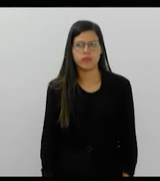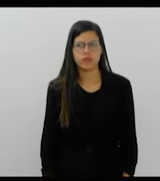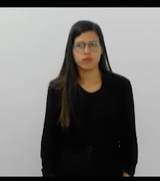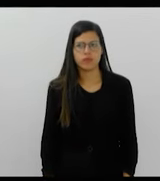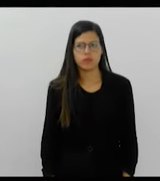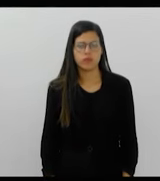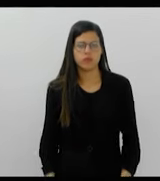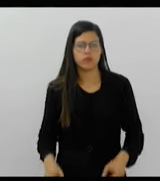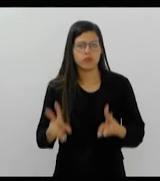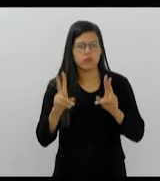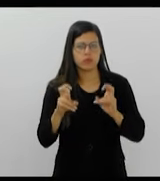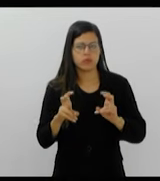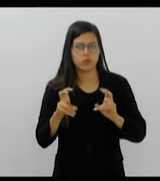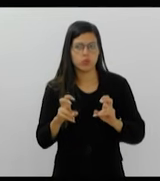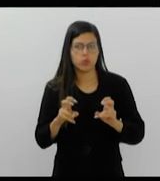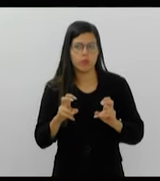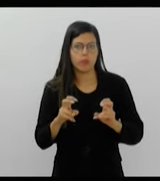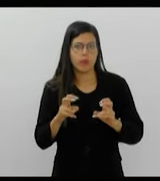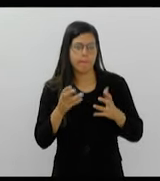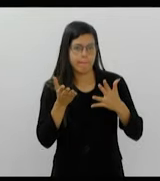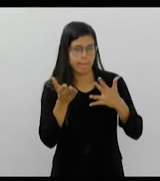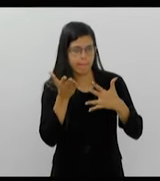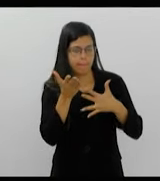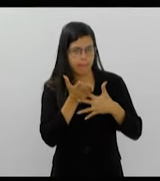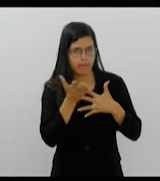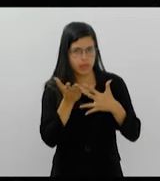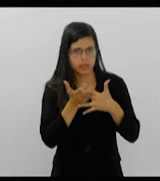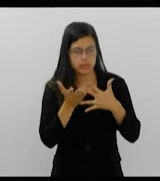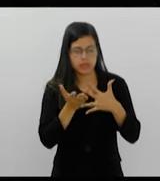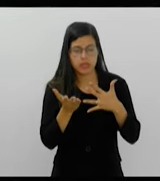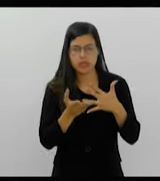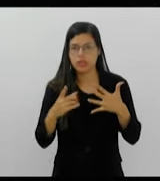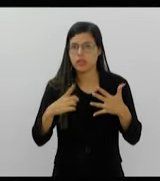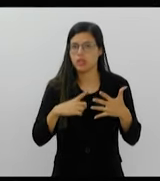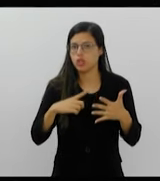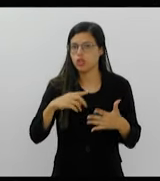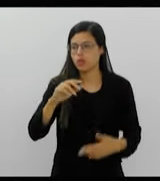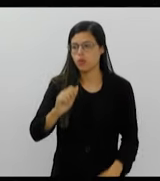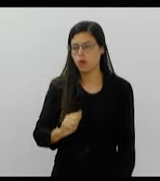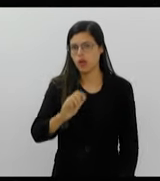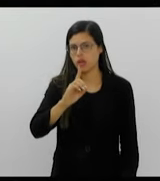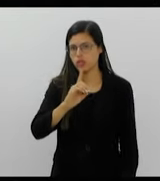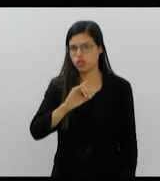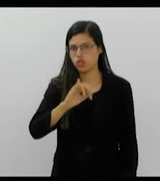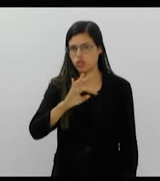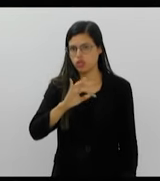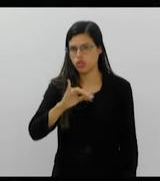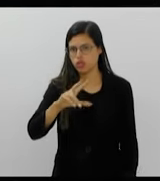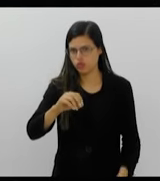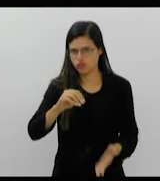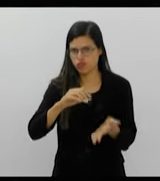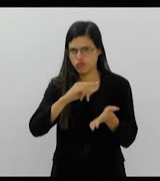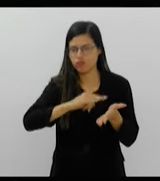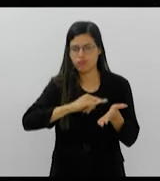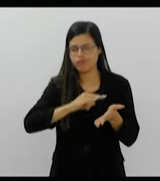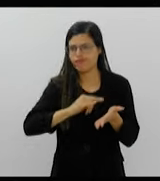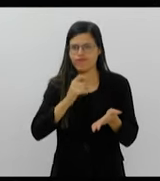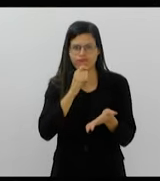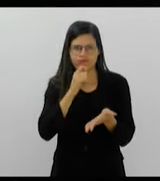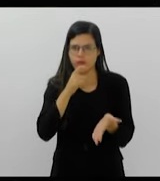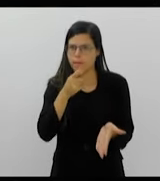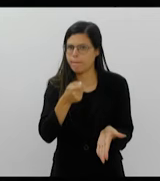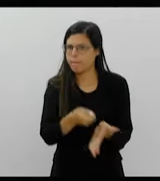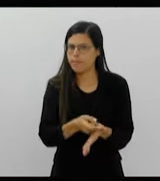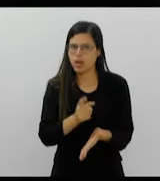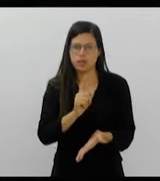a atualizações de parcelas previstas no aditivo que ainda não foram quitadas. E a concessionária alega